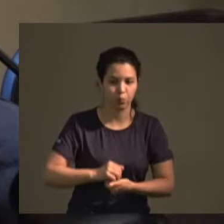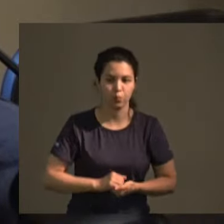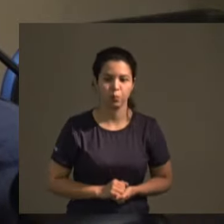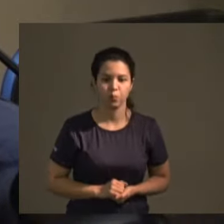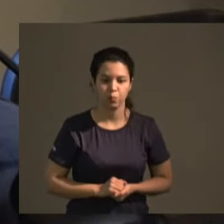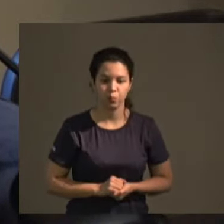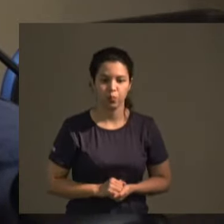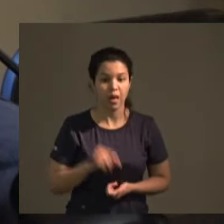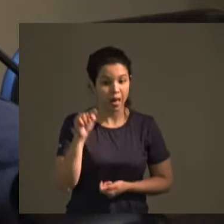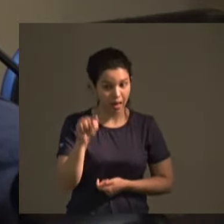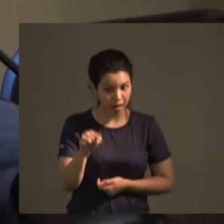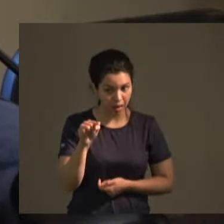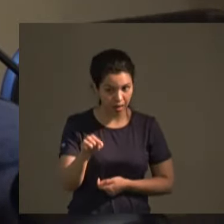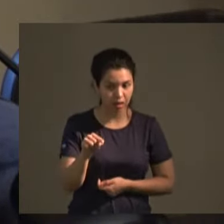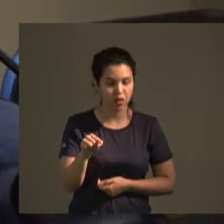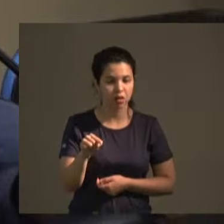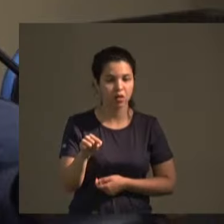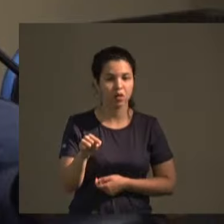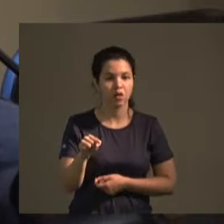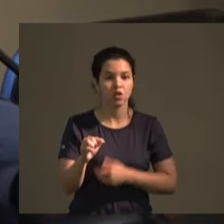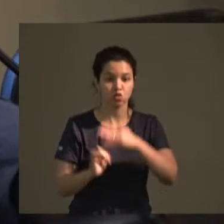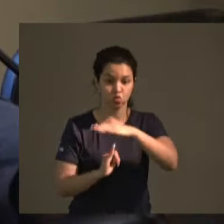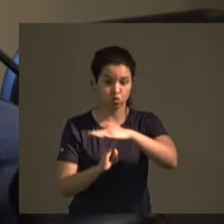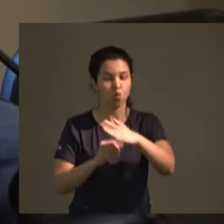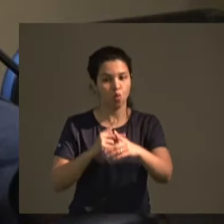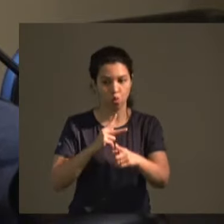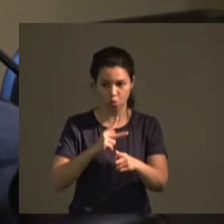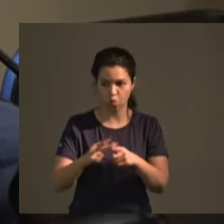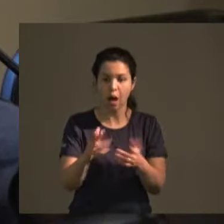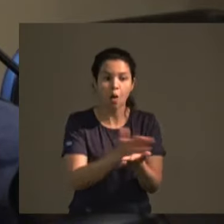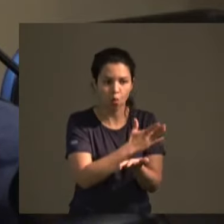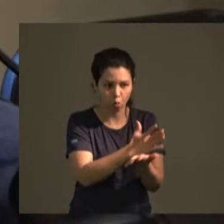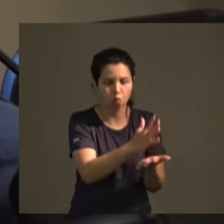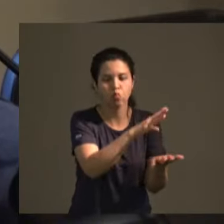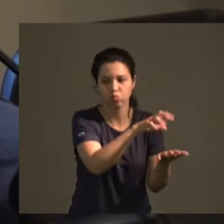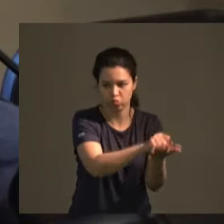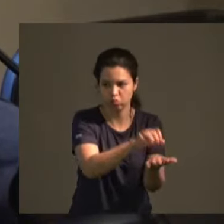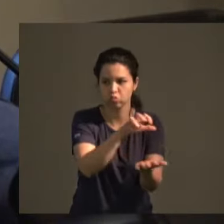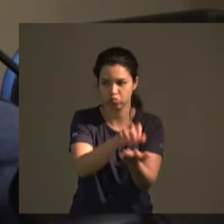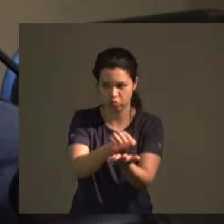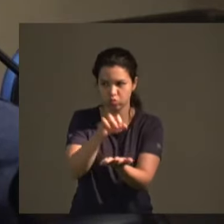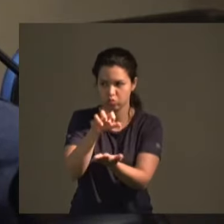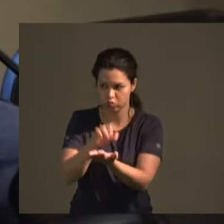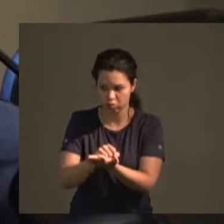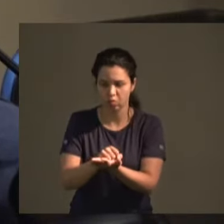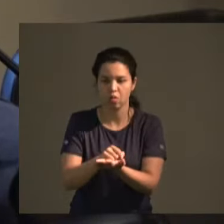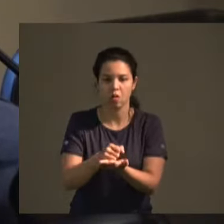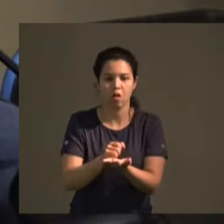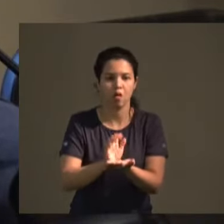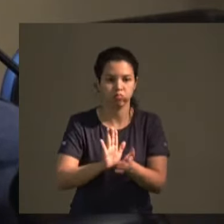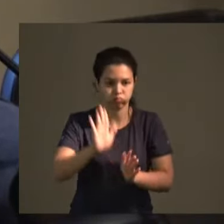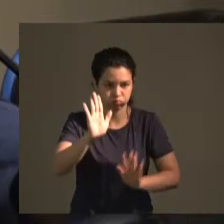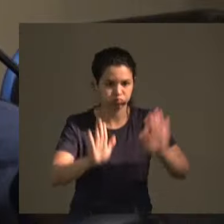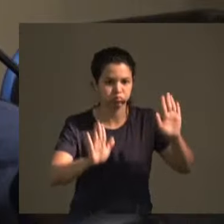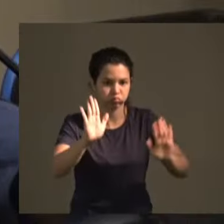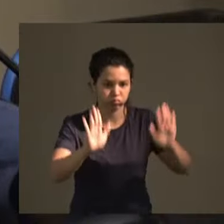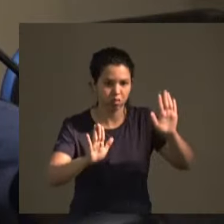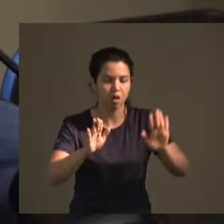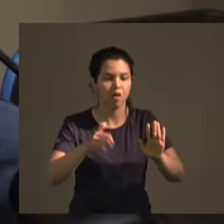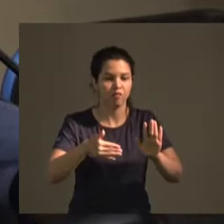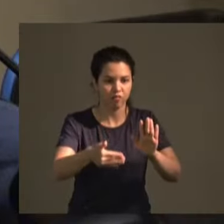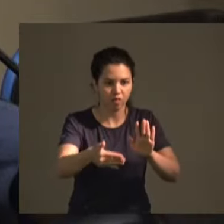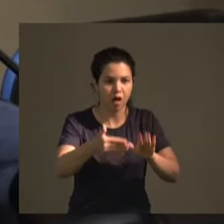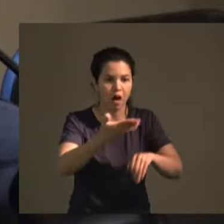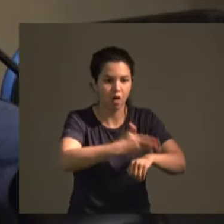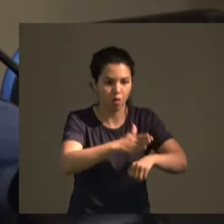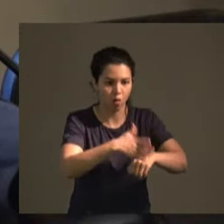e esse instituto ganhou, né? Alguns institutos se inscreveram para fazer a formação do agente de inclusão do